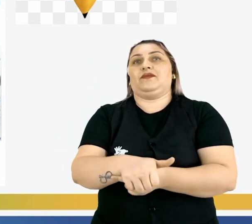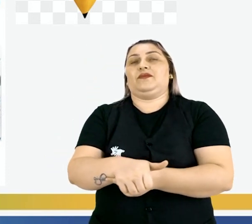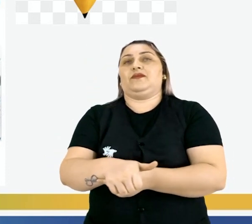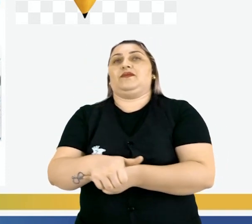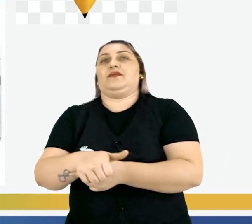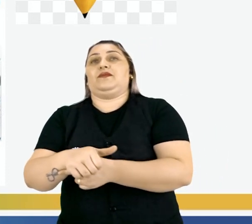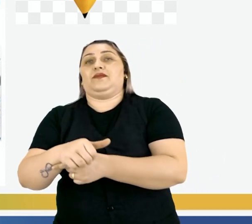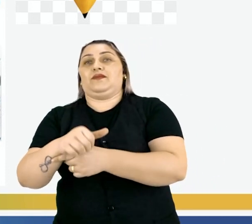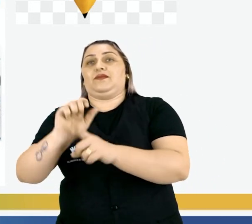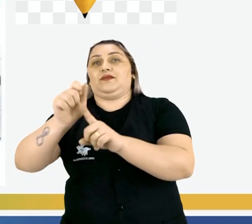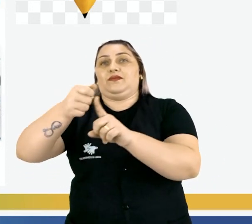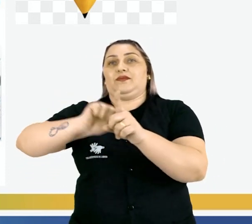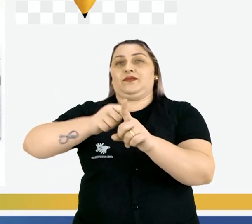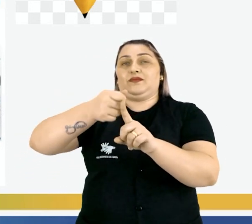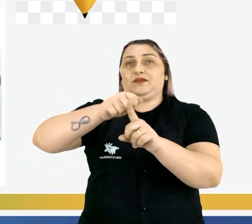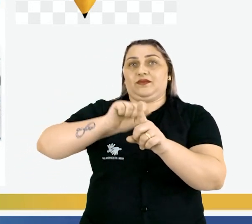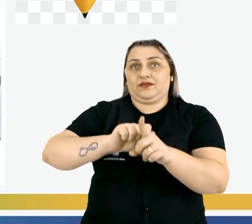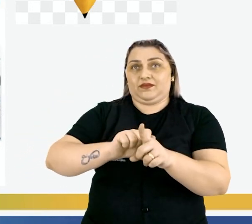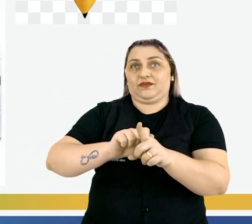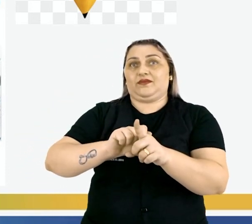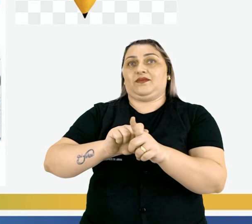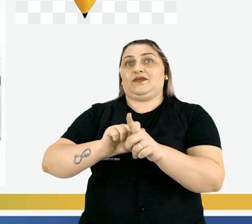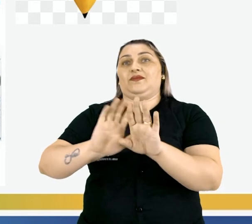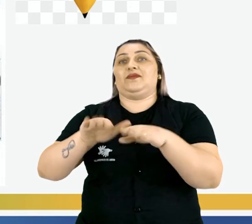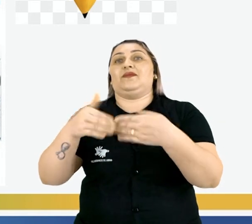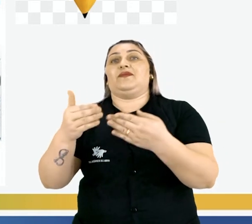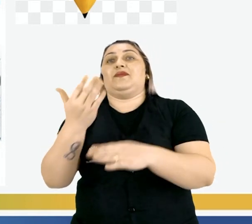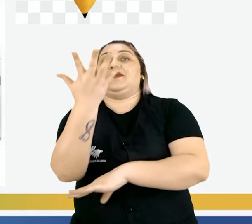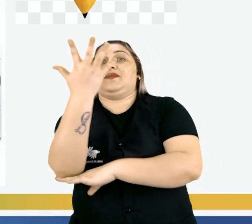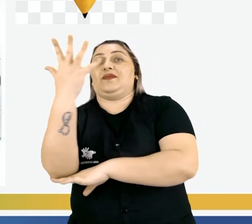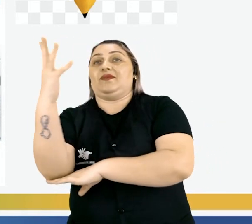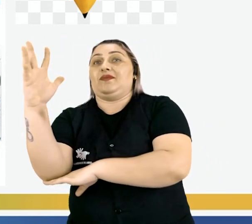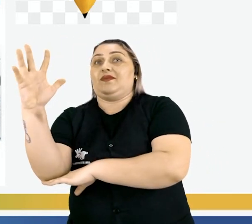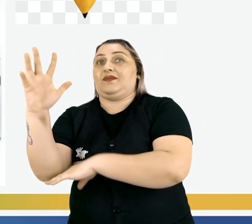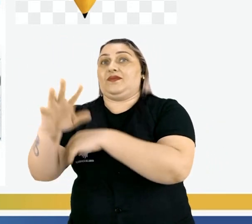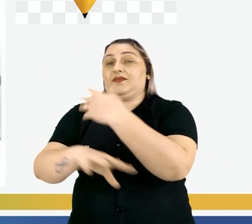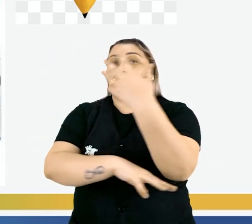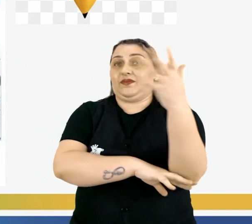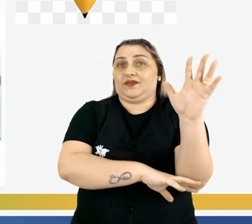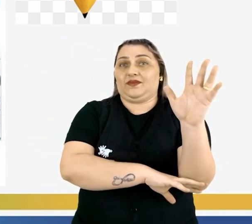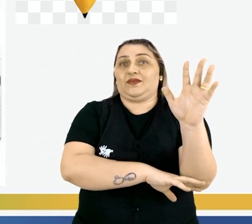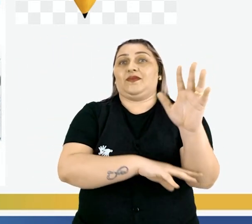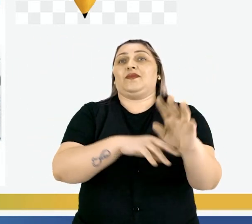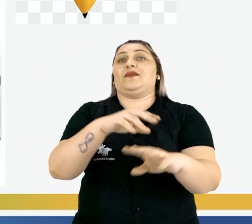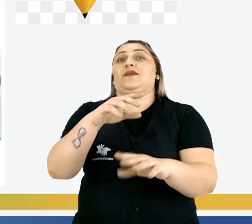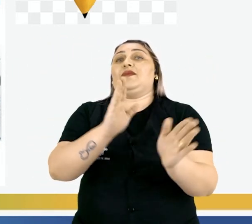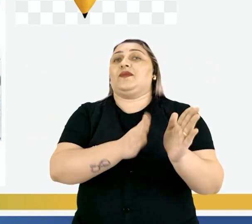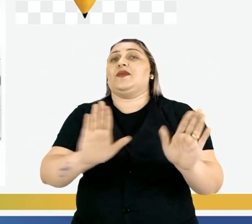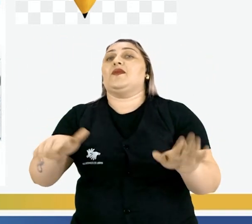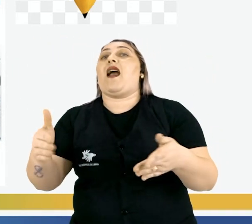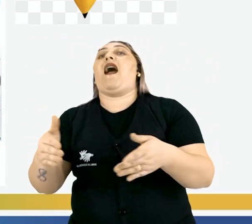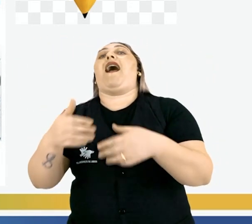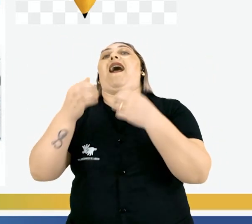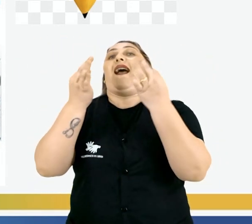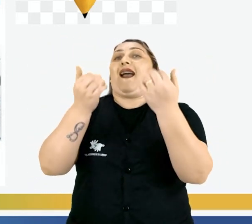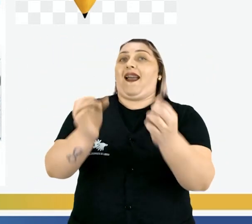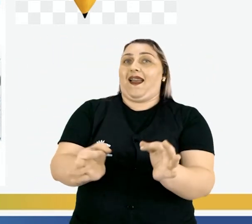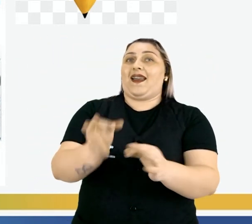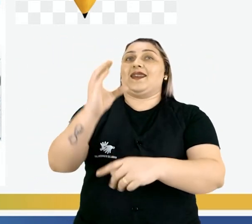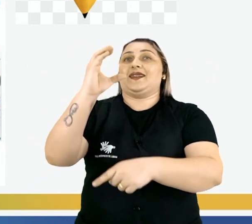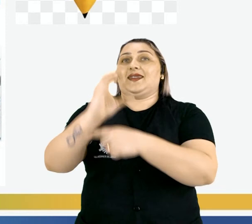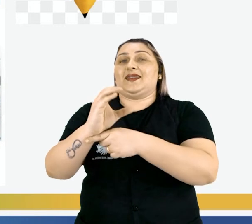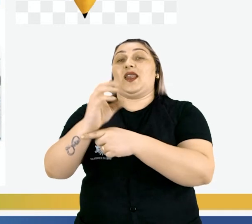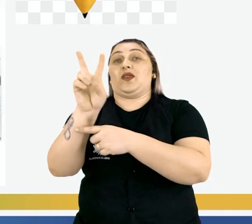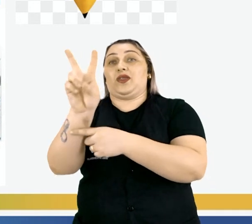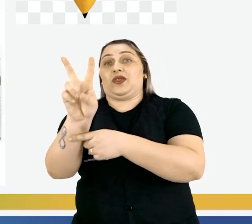calendário? Então está falando do tempo, olha, tempo cronológico. Letra D.